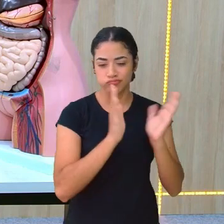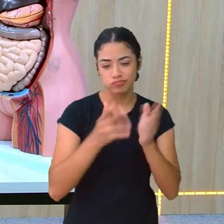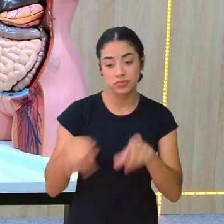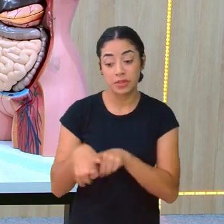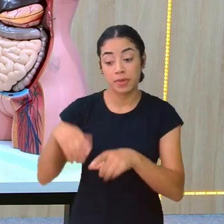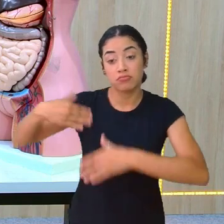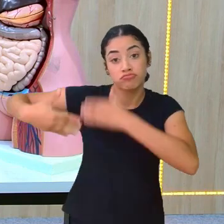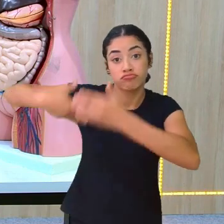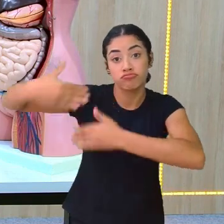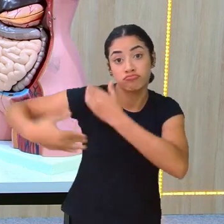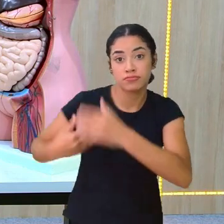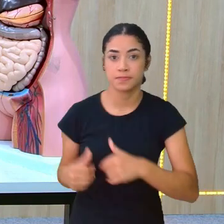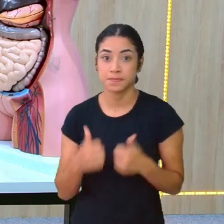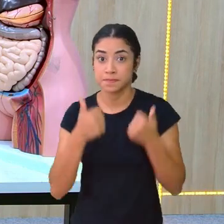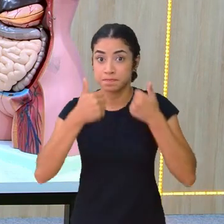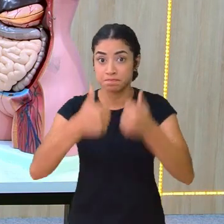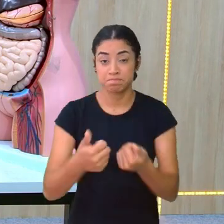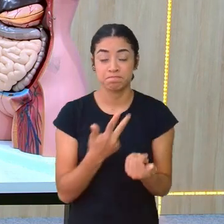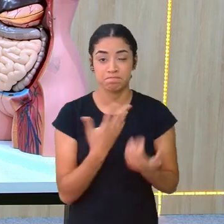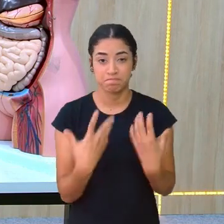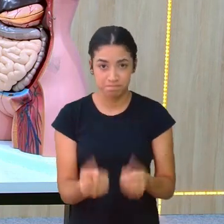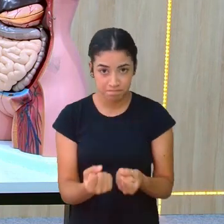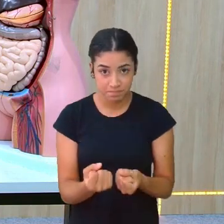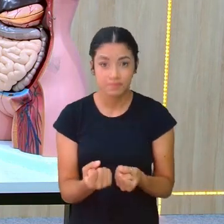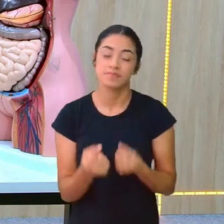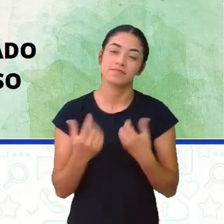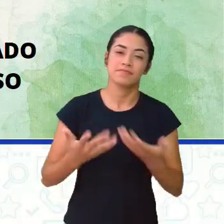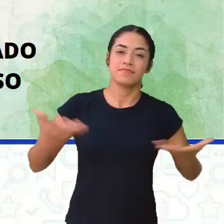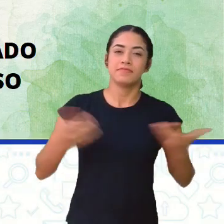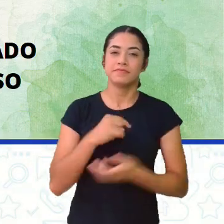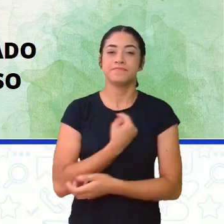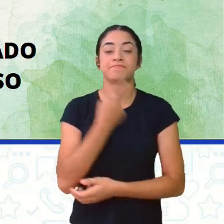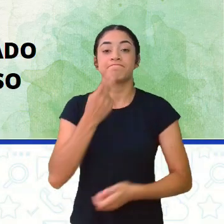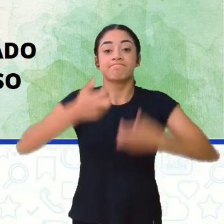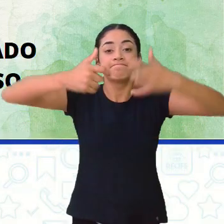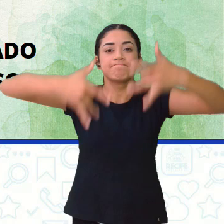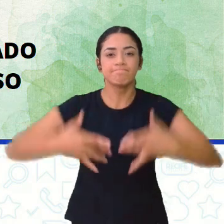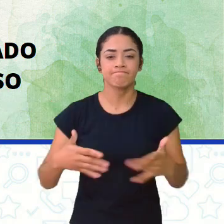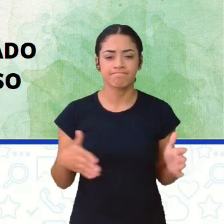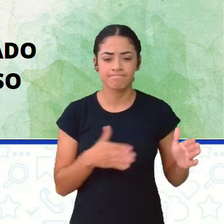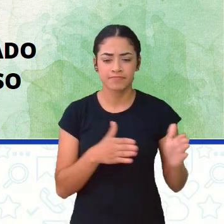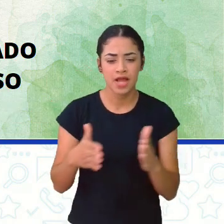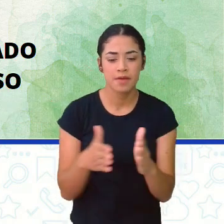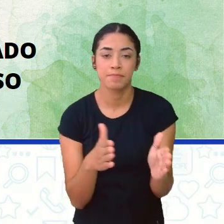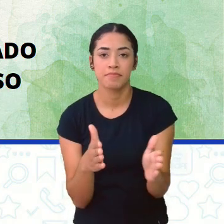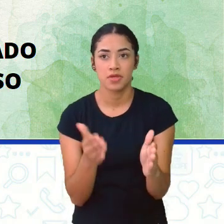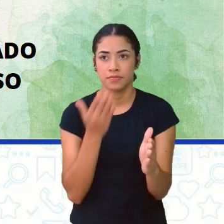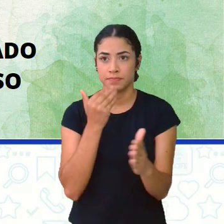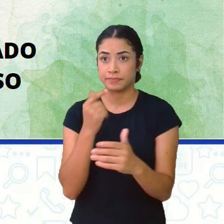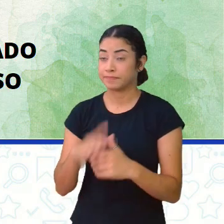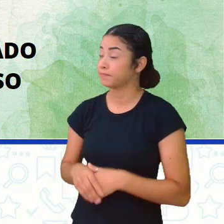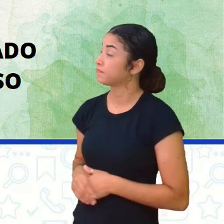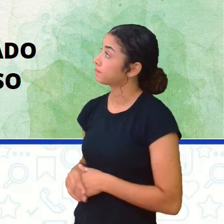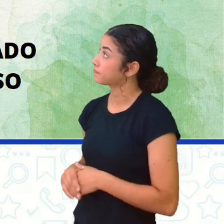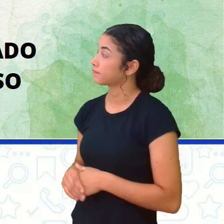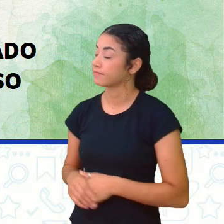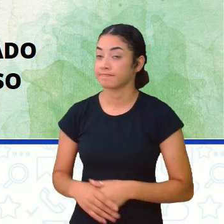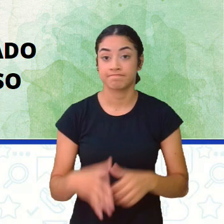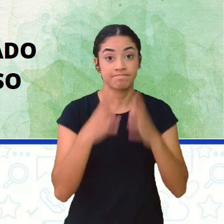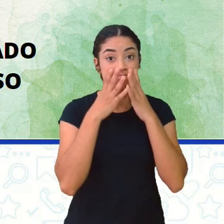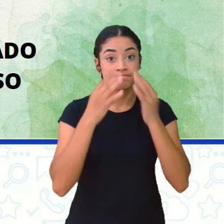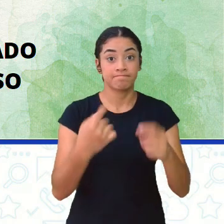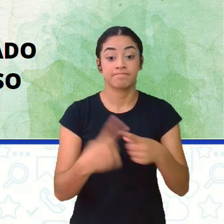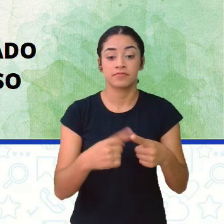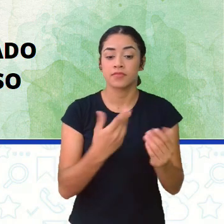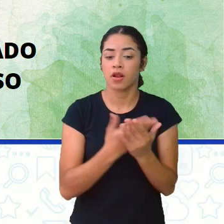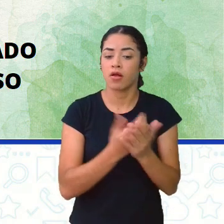processos que acontecem nela. Então, vamos lá? Então, agora a gente vai falar sobre o caminho do alimento. Fiquem atentos, porque no decorrer da nossa